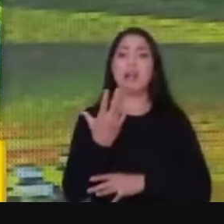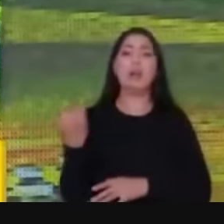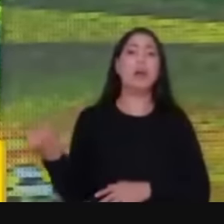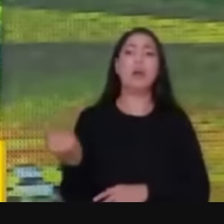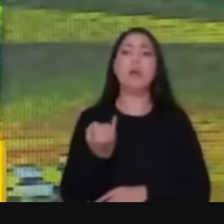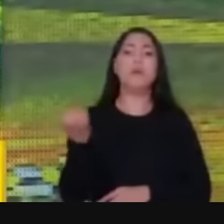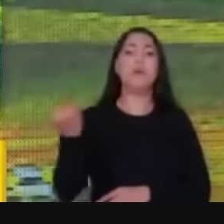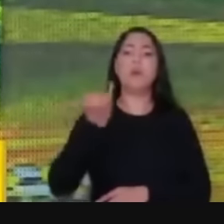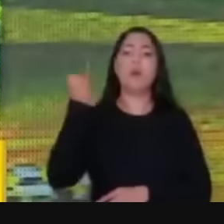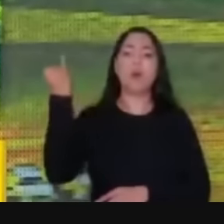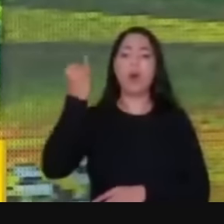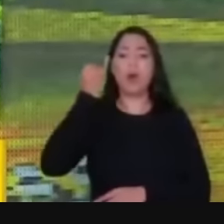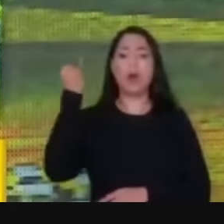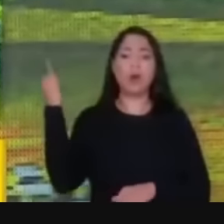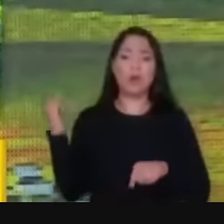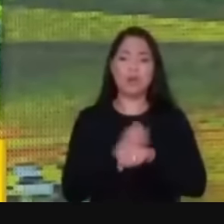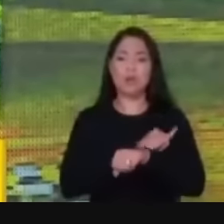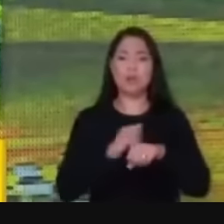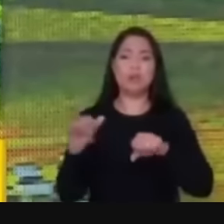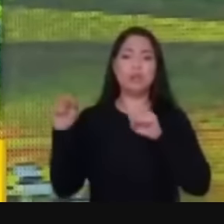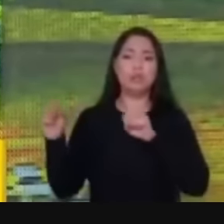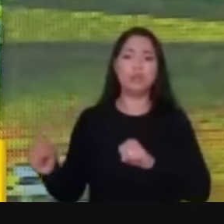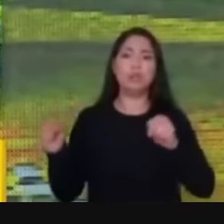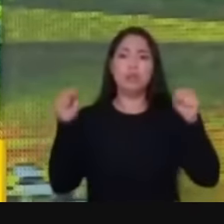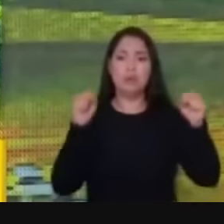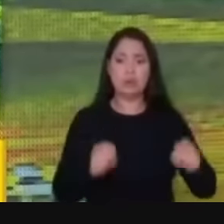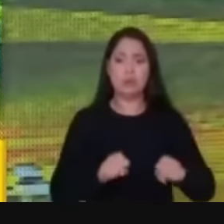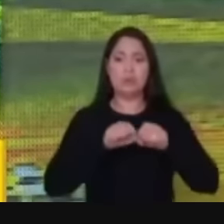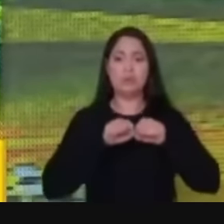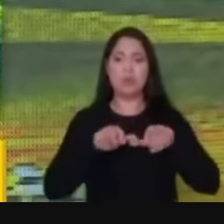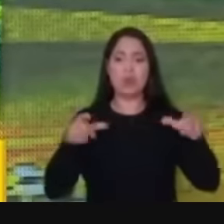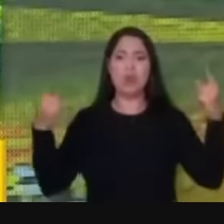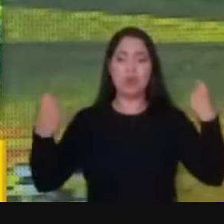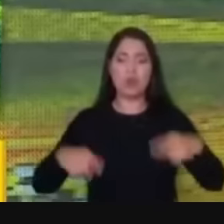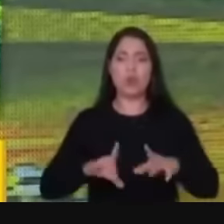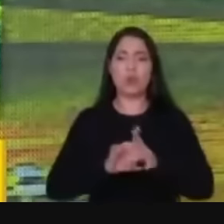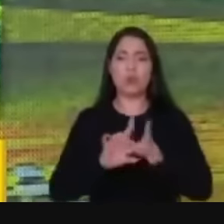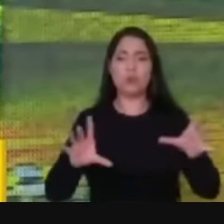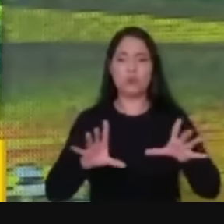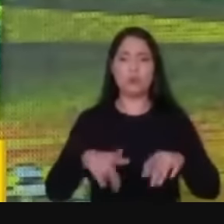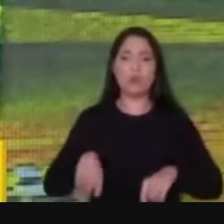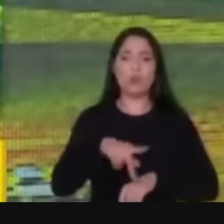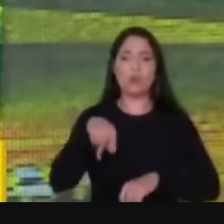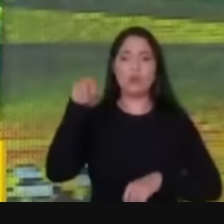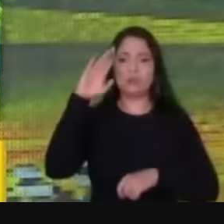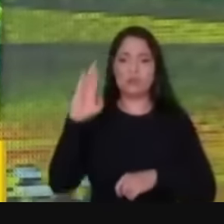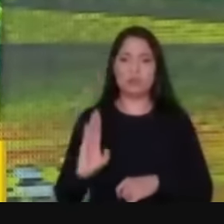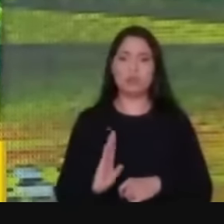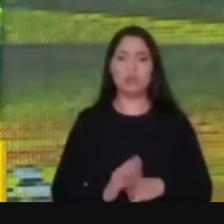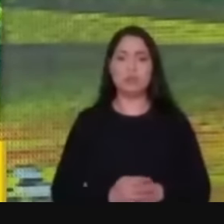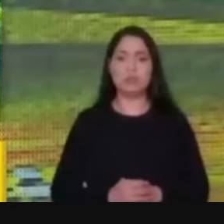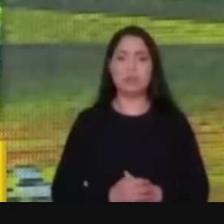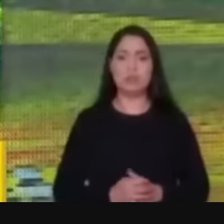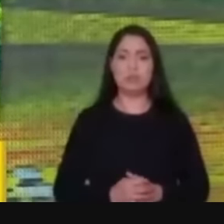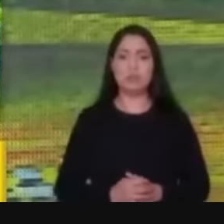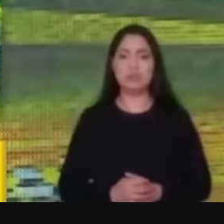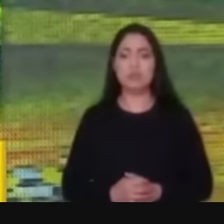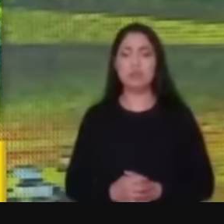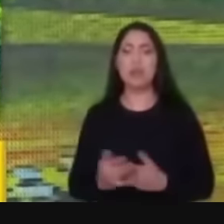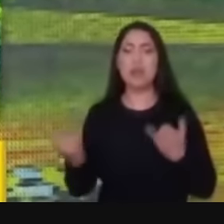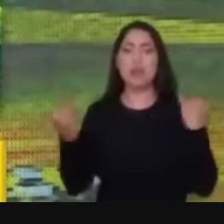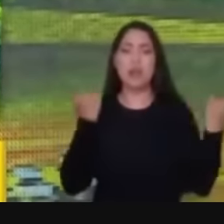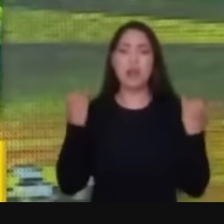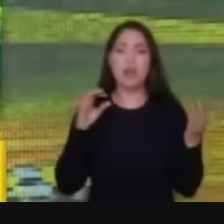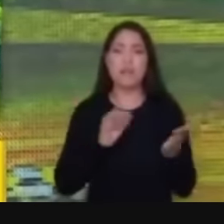de poder e de corrosão à democracia hoje existente, que é a